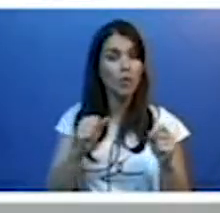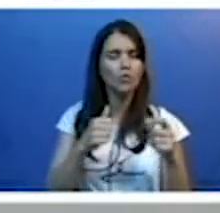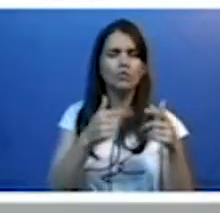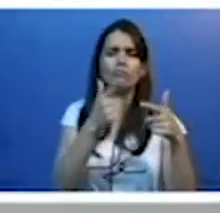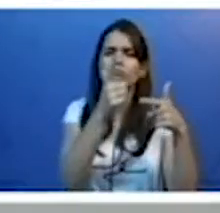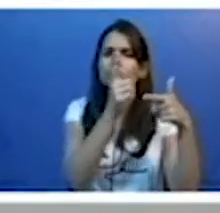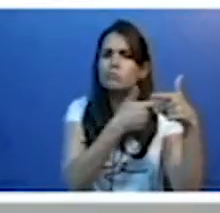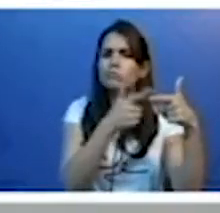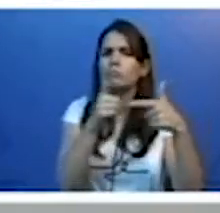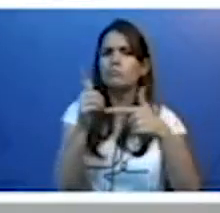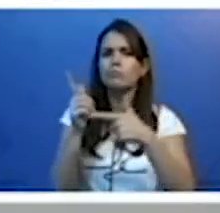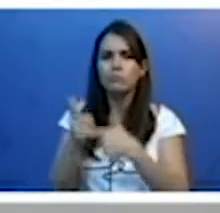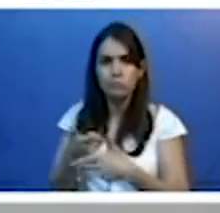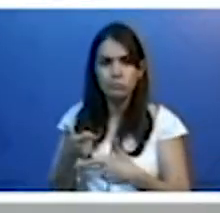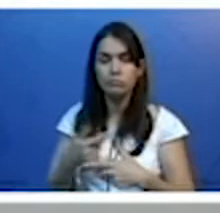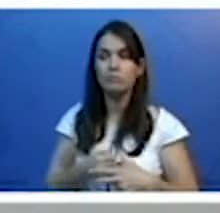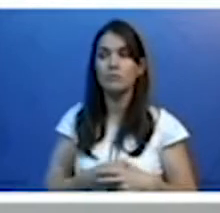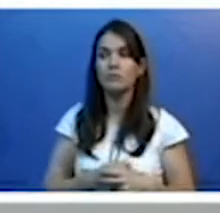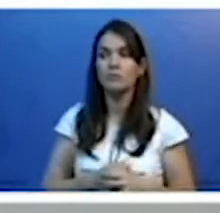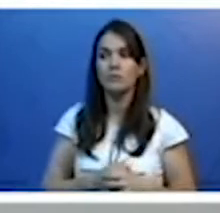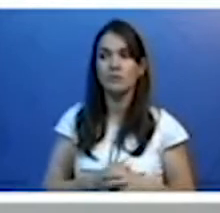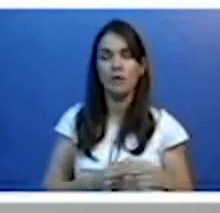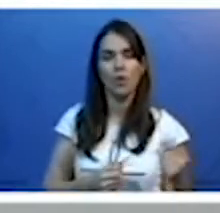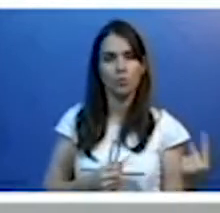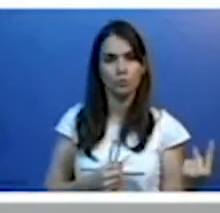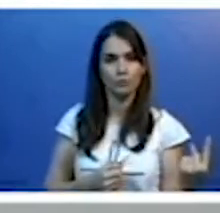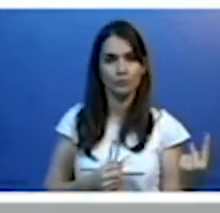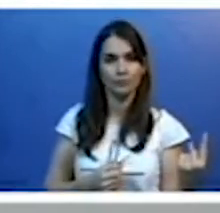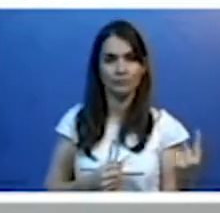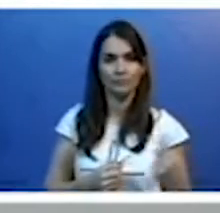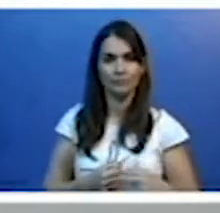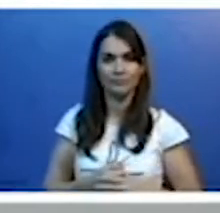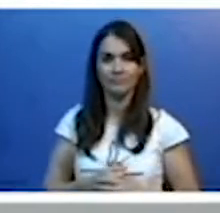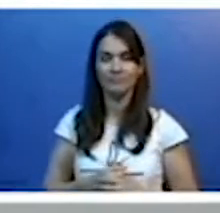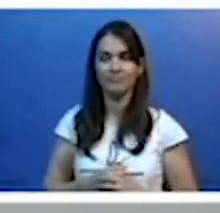45 dividido por 45 vai dar 1.